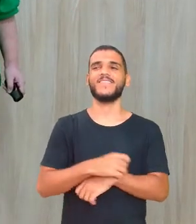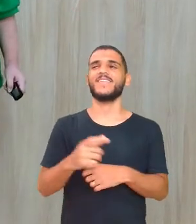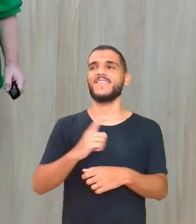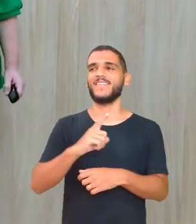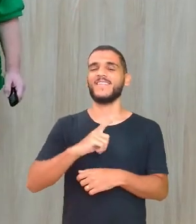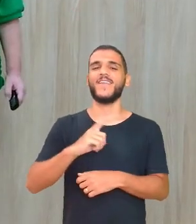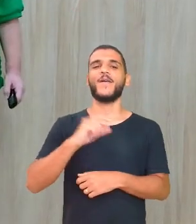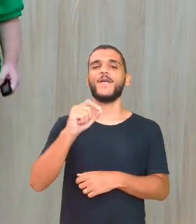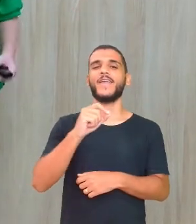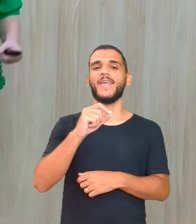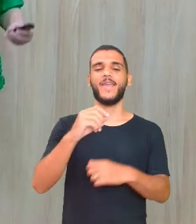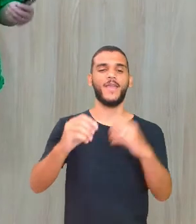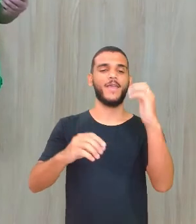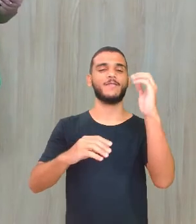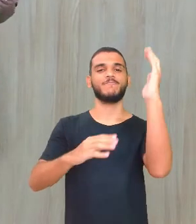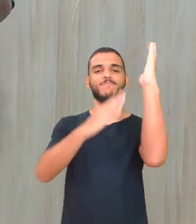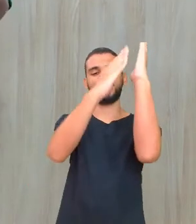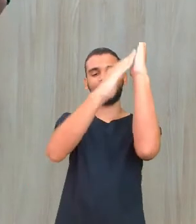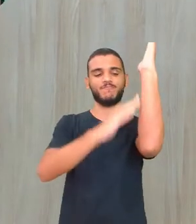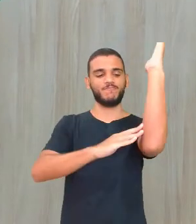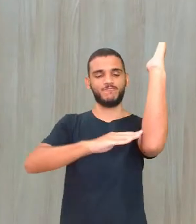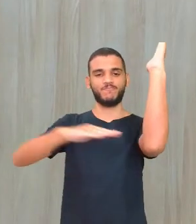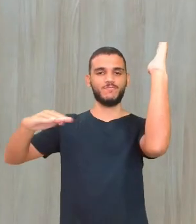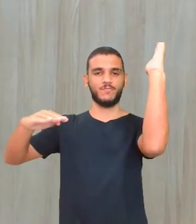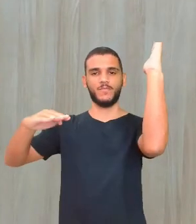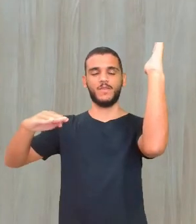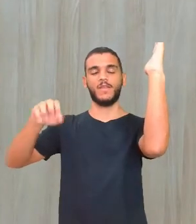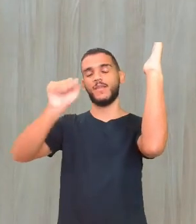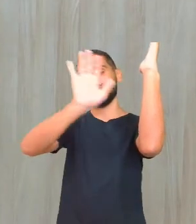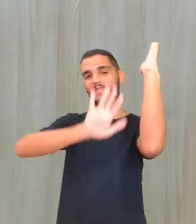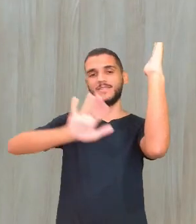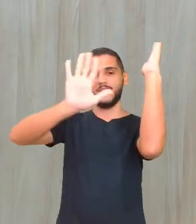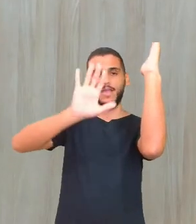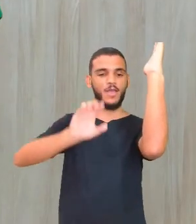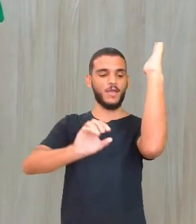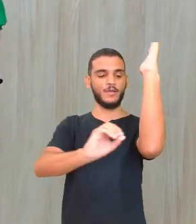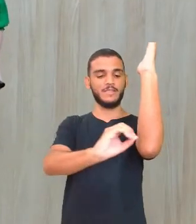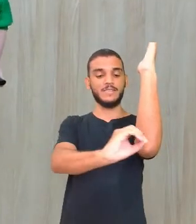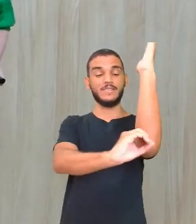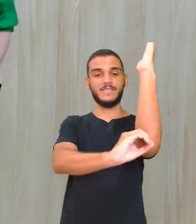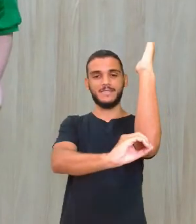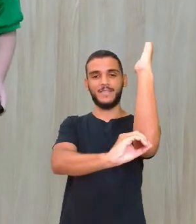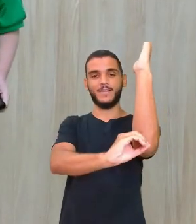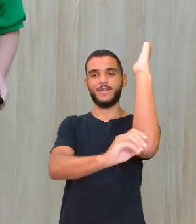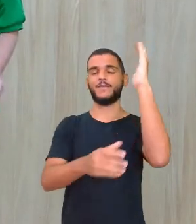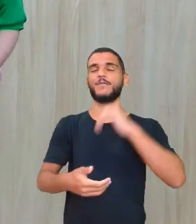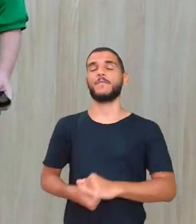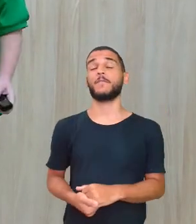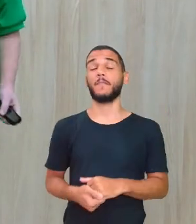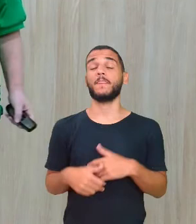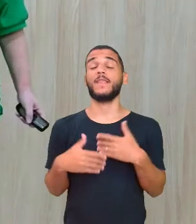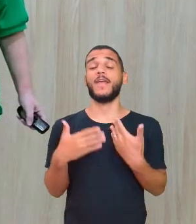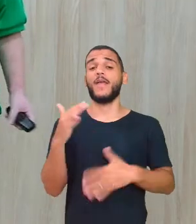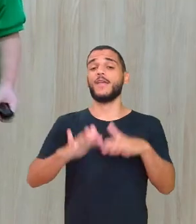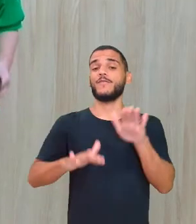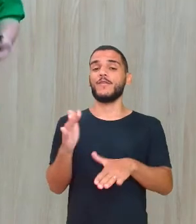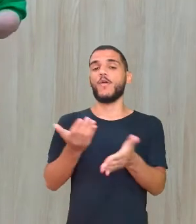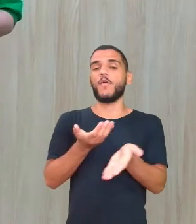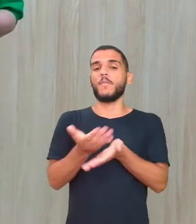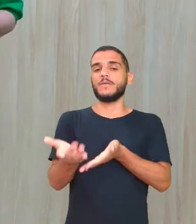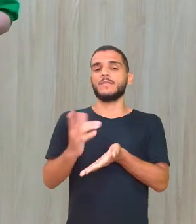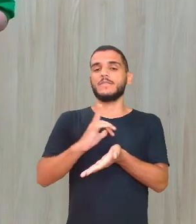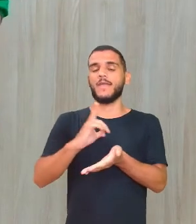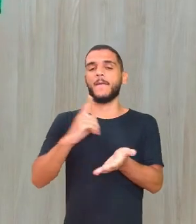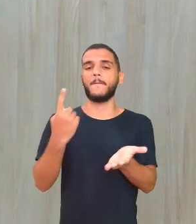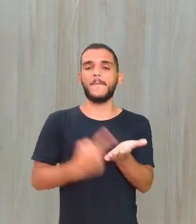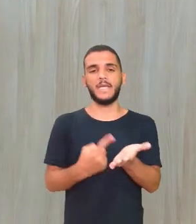Escolhi a origem. Porque, às vezes, quando vocês estão começando a colocar o ponto no plano cartesiano, às